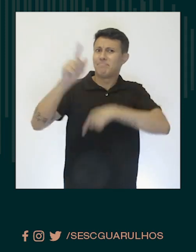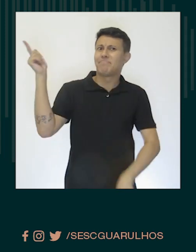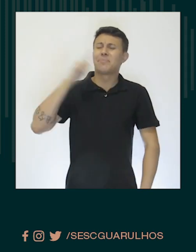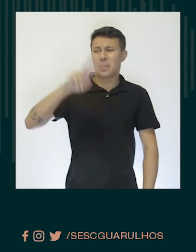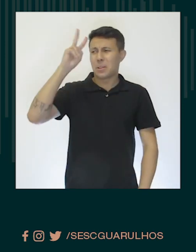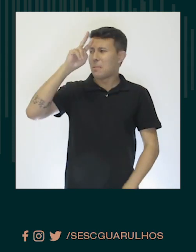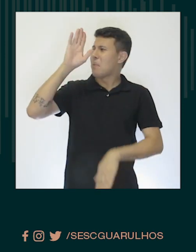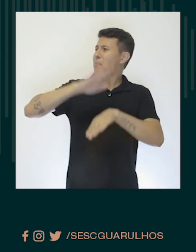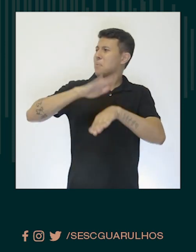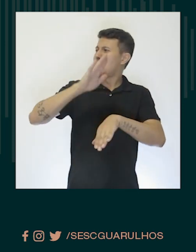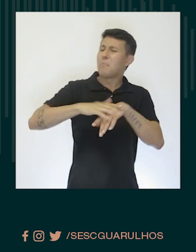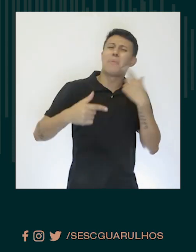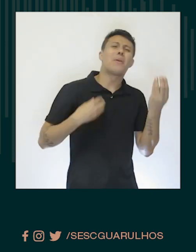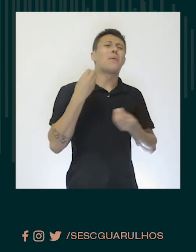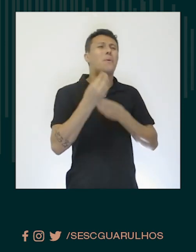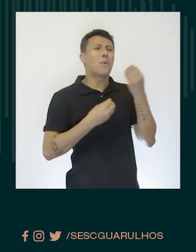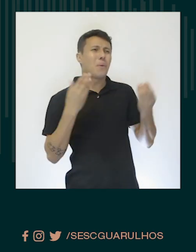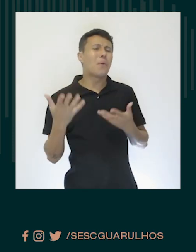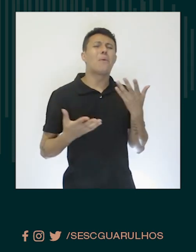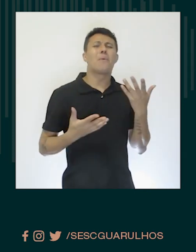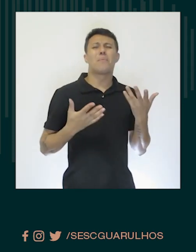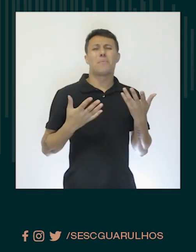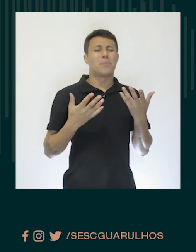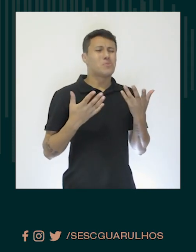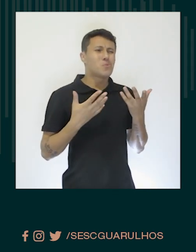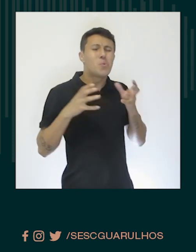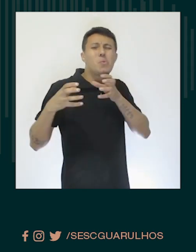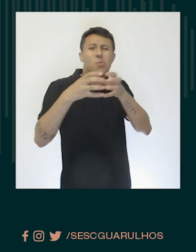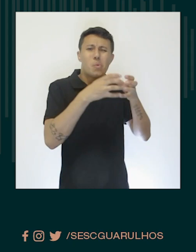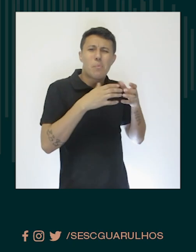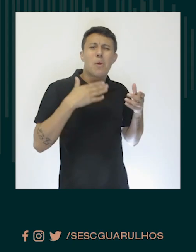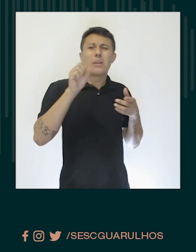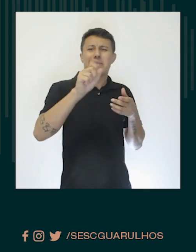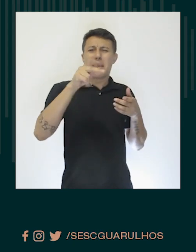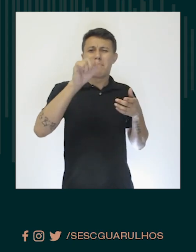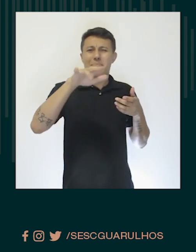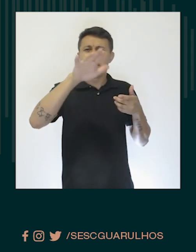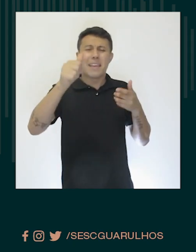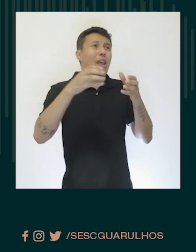naquele rolê a gente teve Rincón Sapiencia, Super Combo,